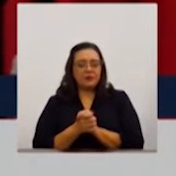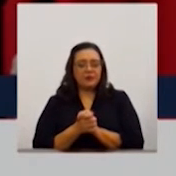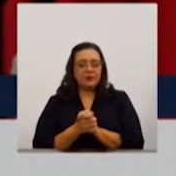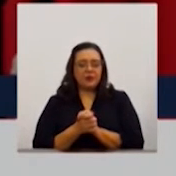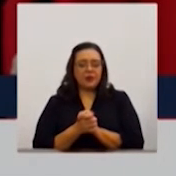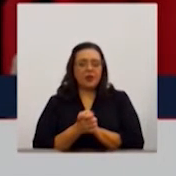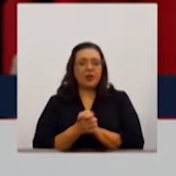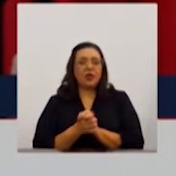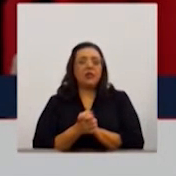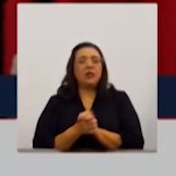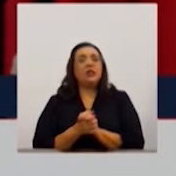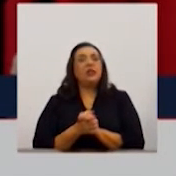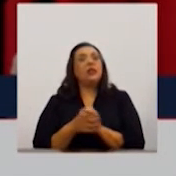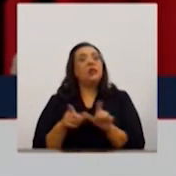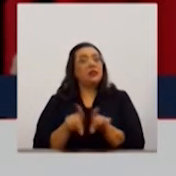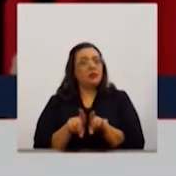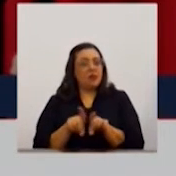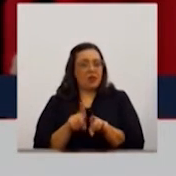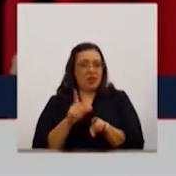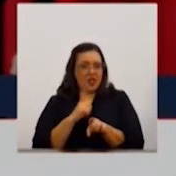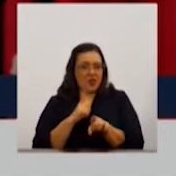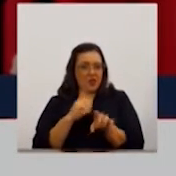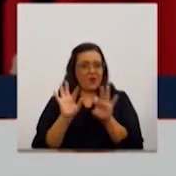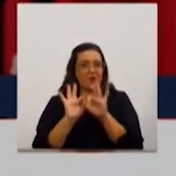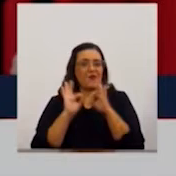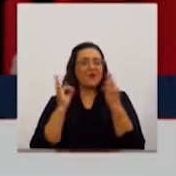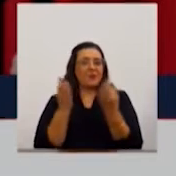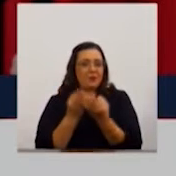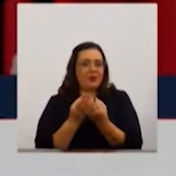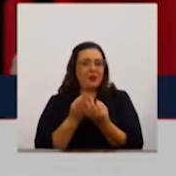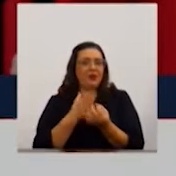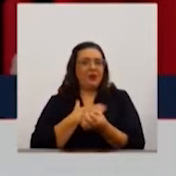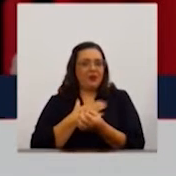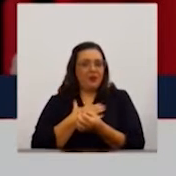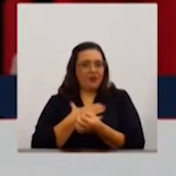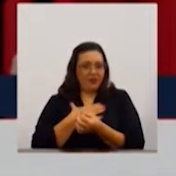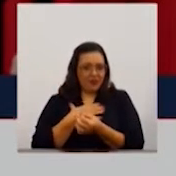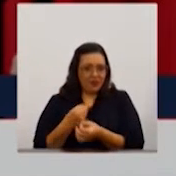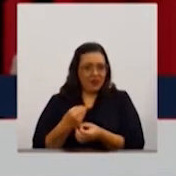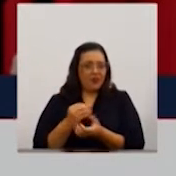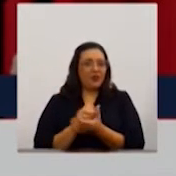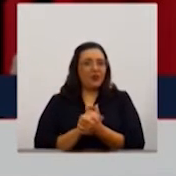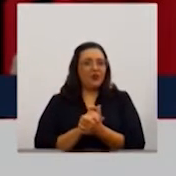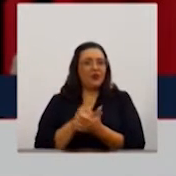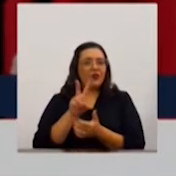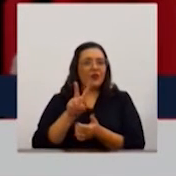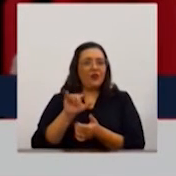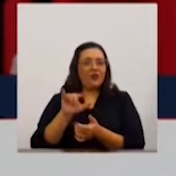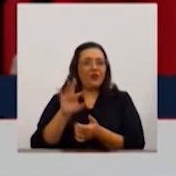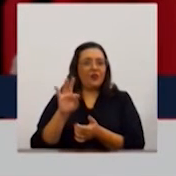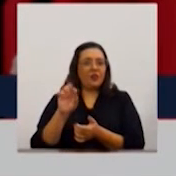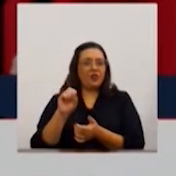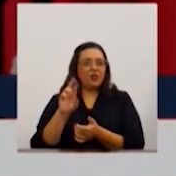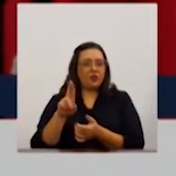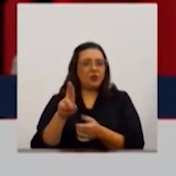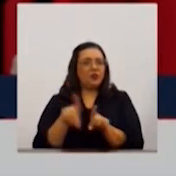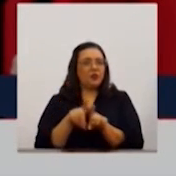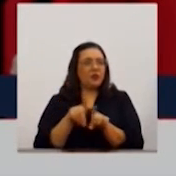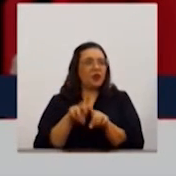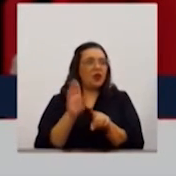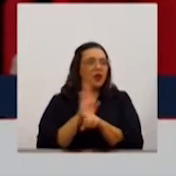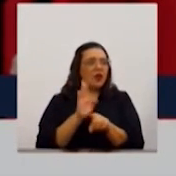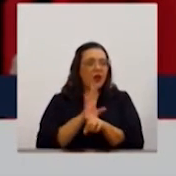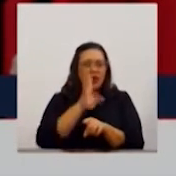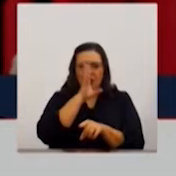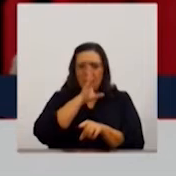Tenho em minha família também, com muito orgulho, o meu filho, o Vitor, que integra também o Corpo de